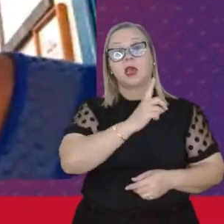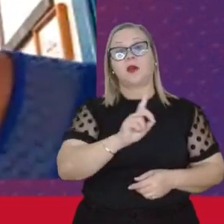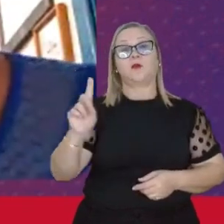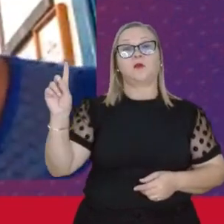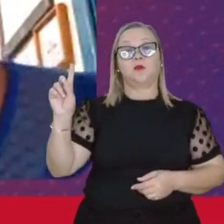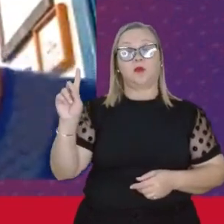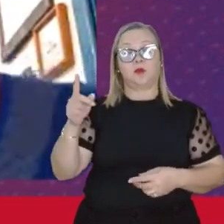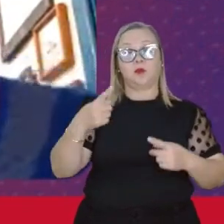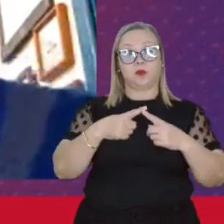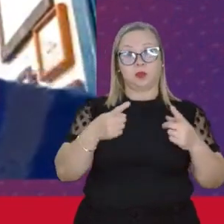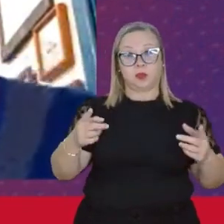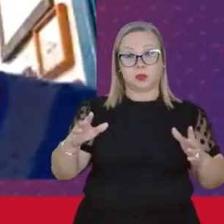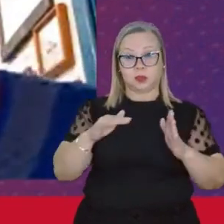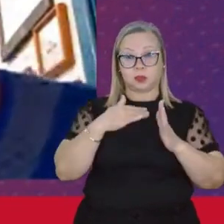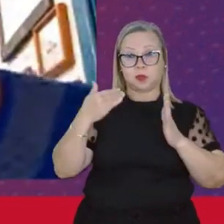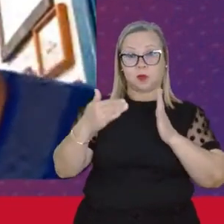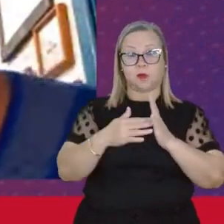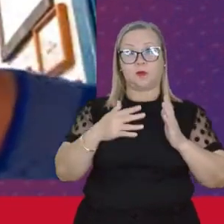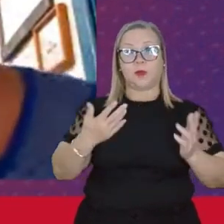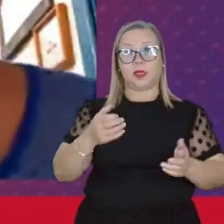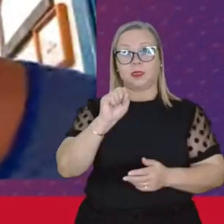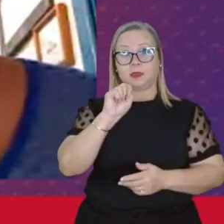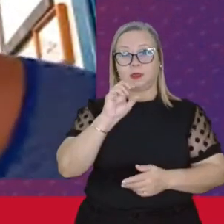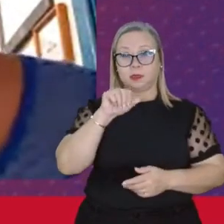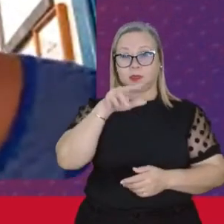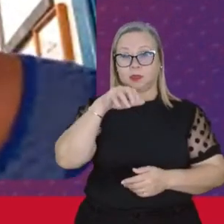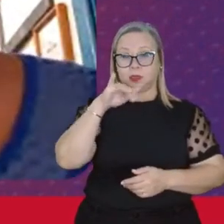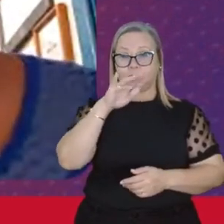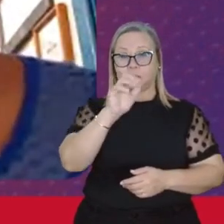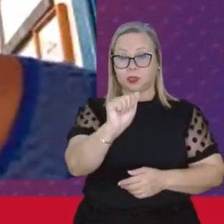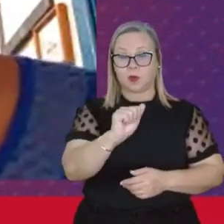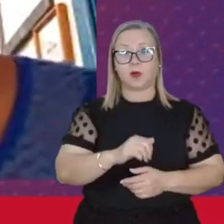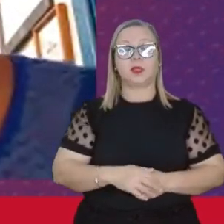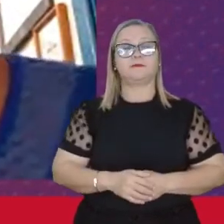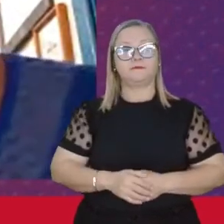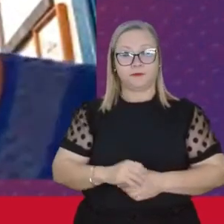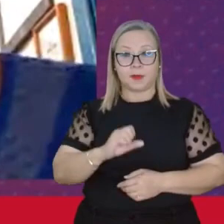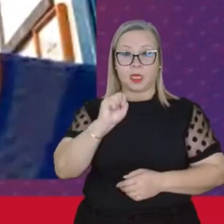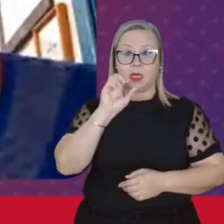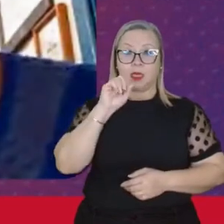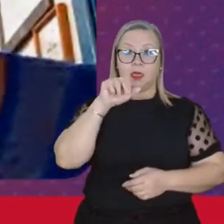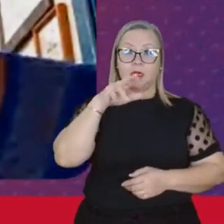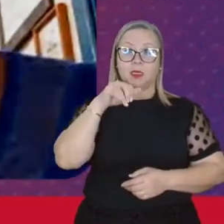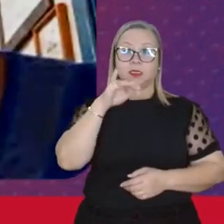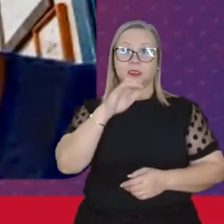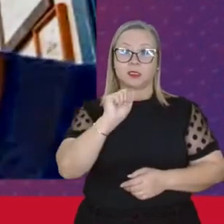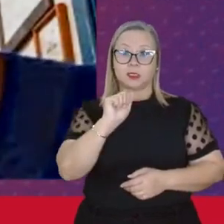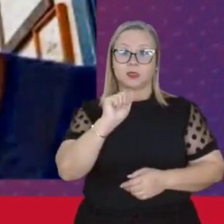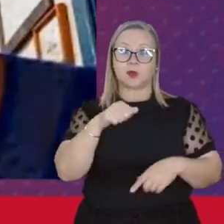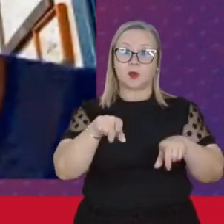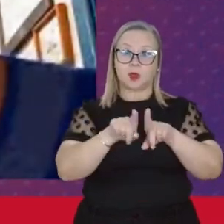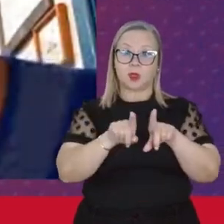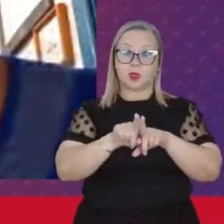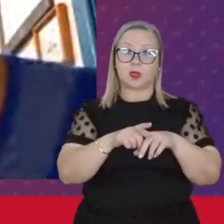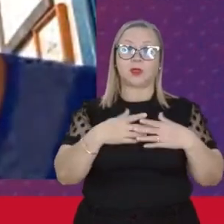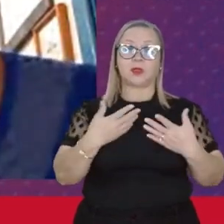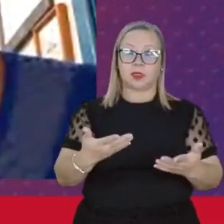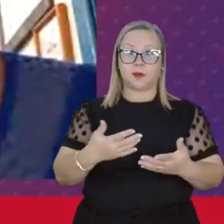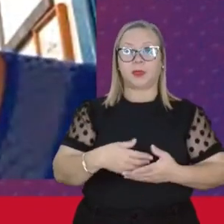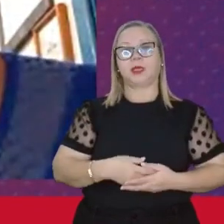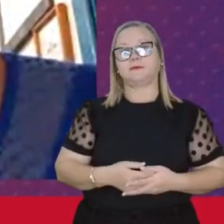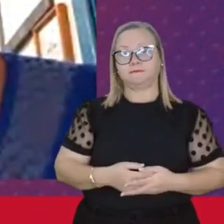trazer mais uma mulher, que é a Sônia Ângel. A Sônia Moraes Ângel, ela